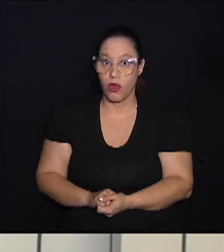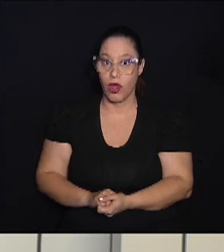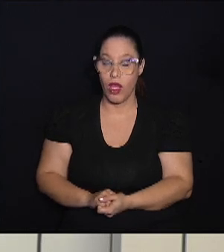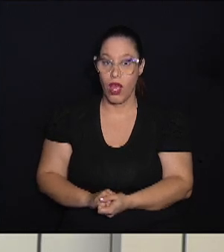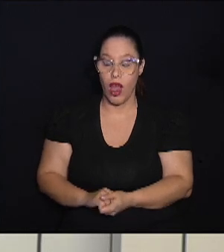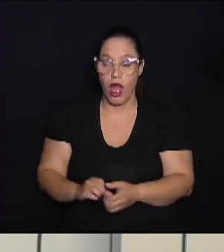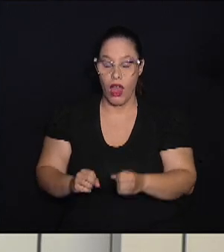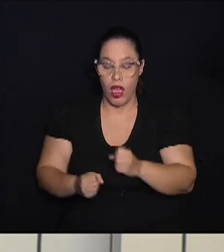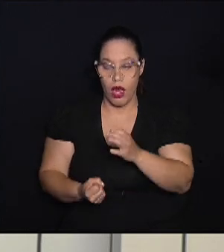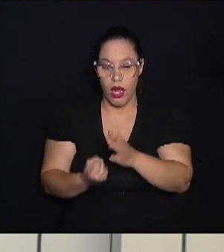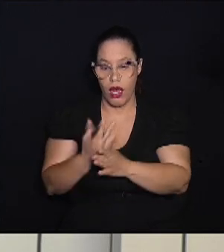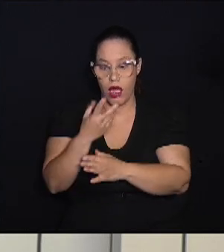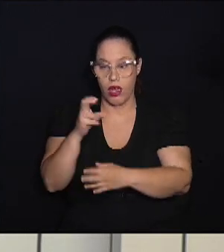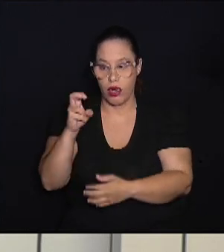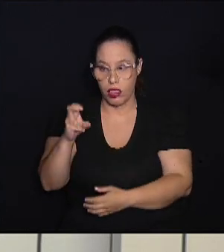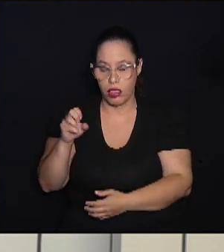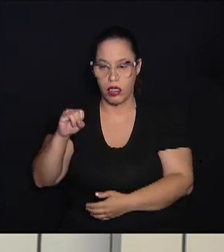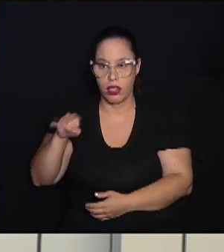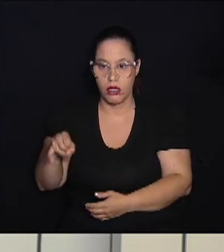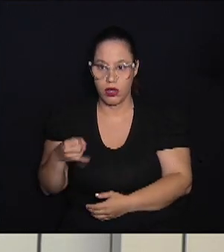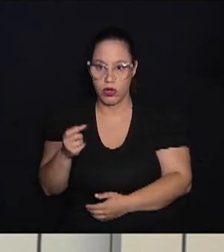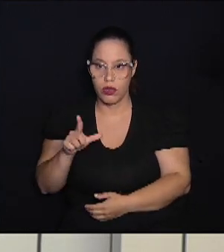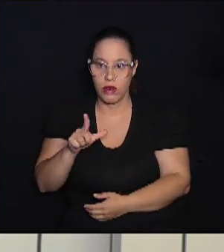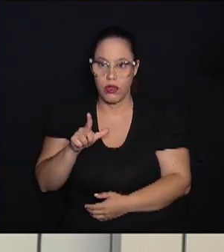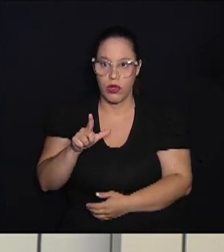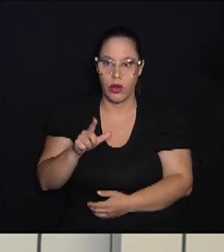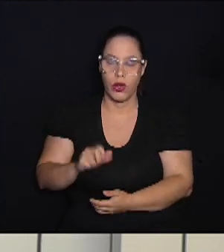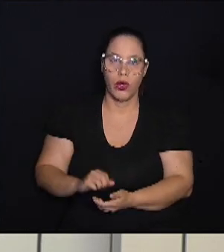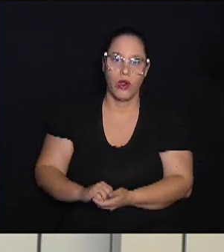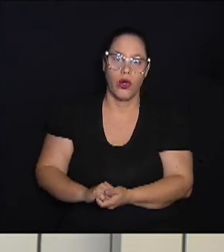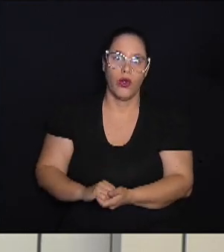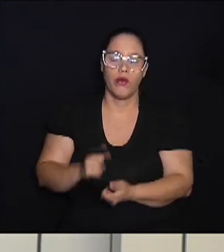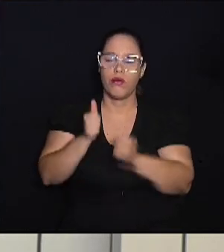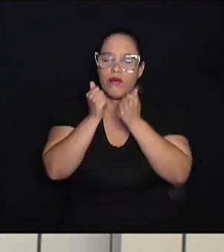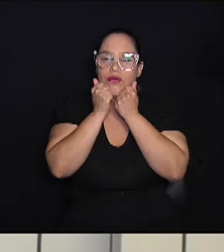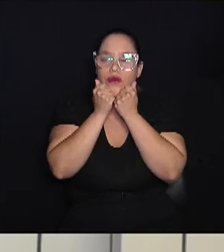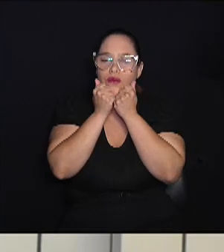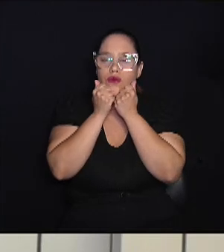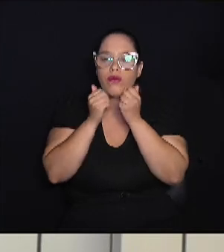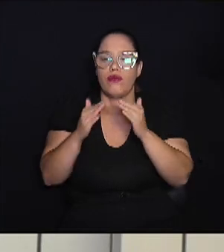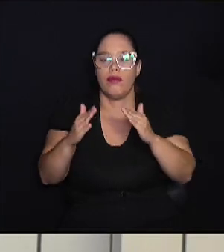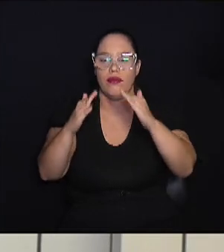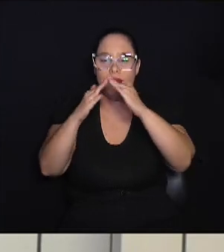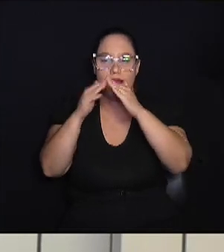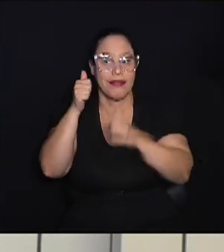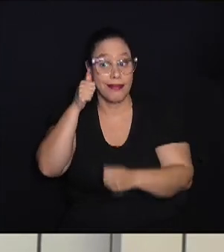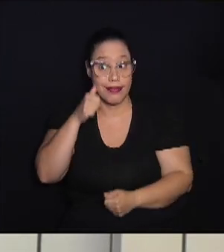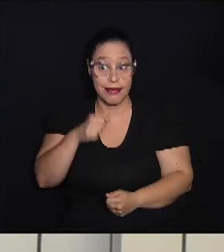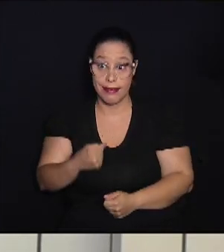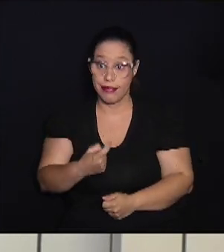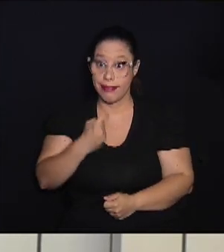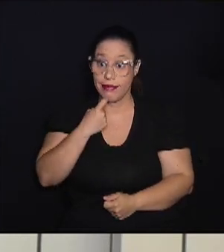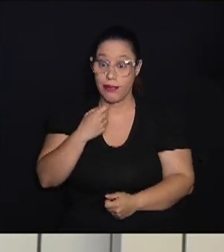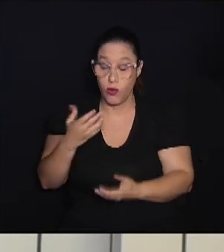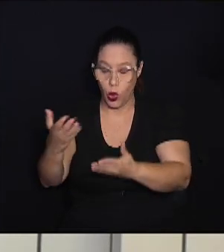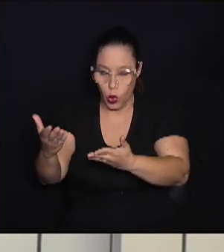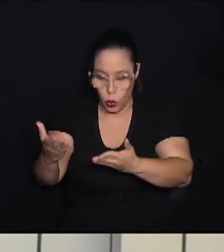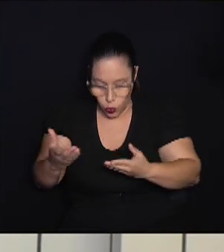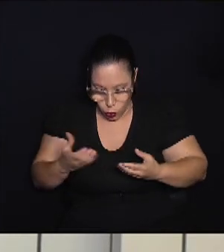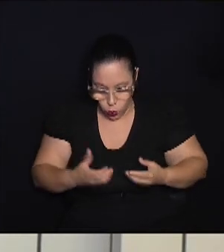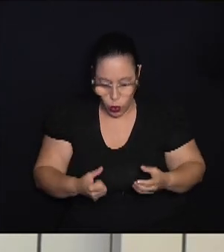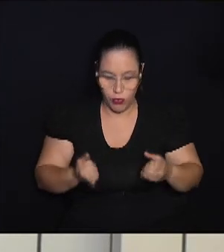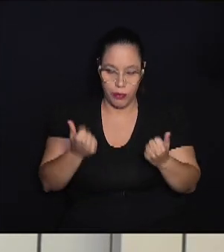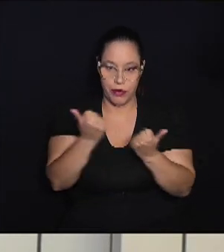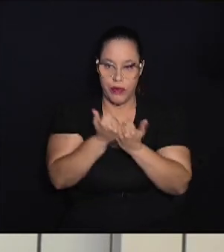Inaugurada no dia 5 de julho, a Casa da Mulher Campineira oferece em um único espaço acolhimento e